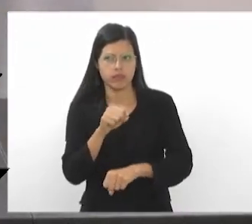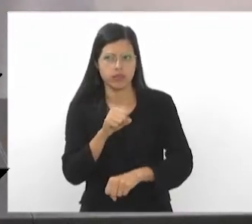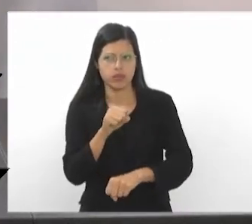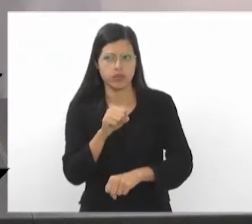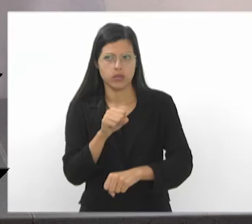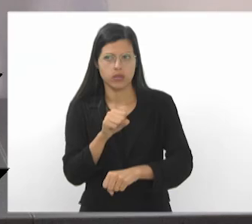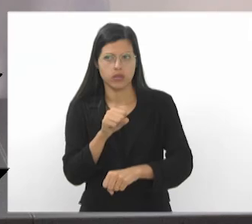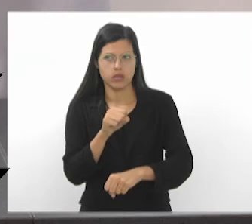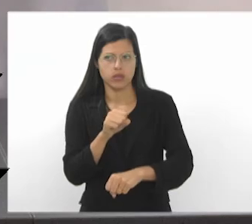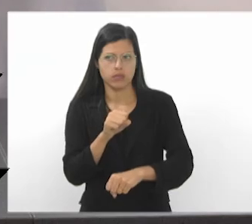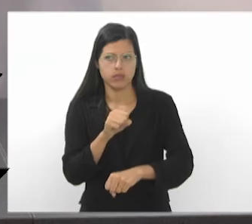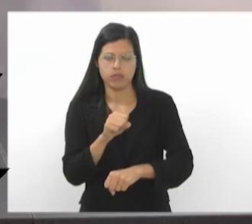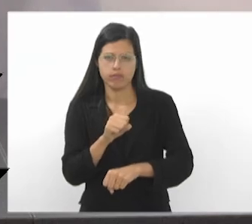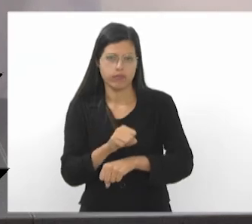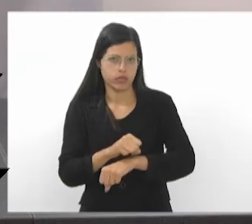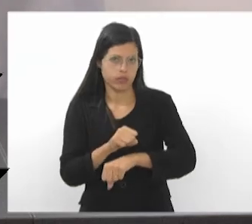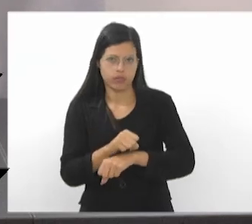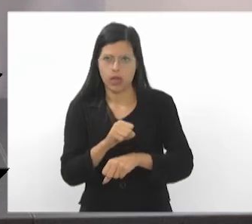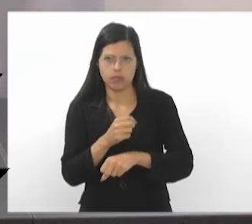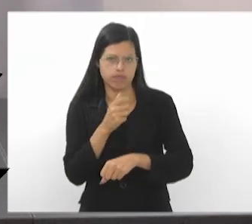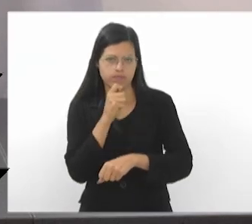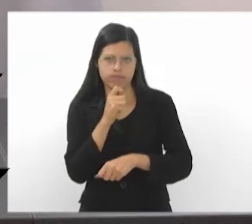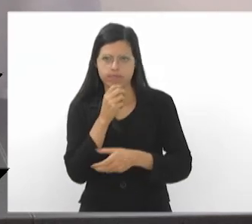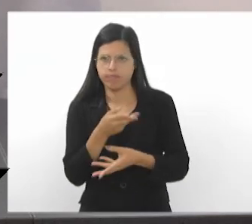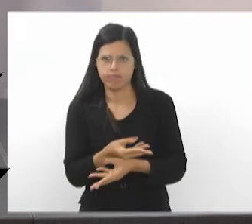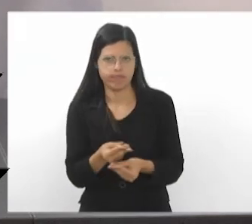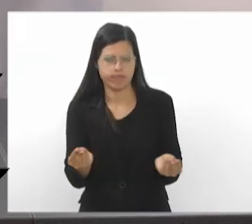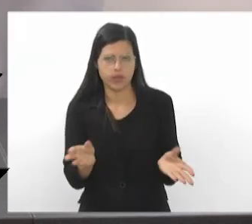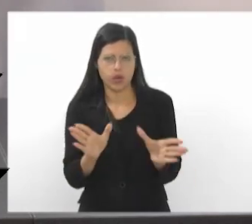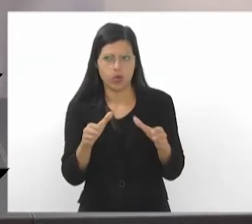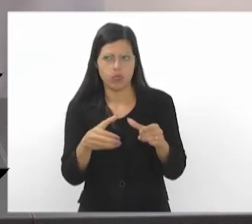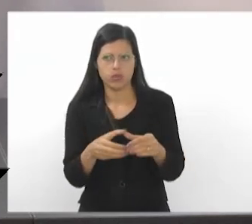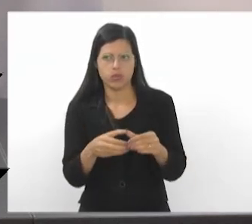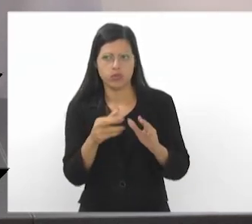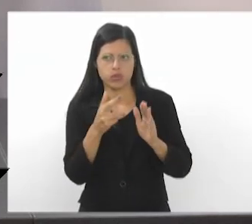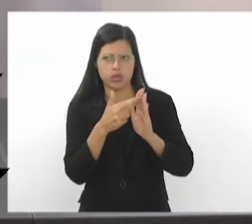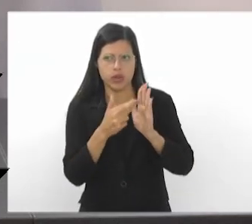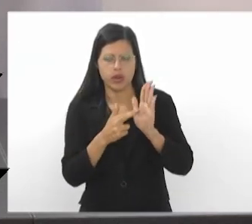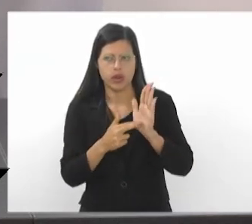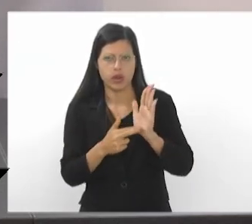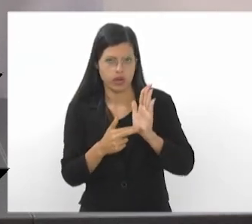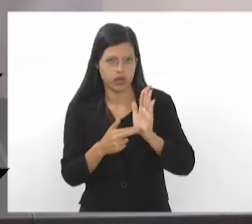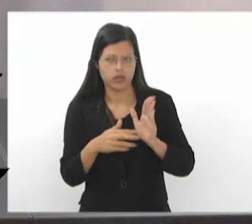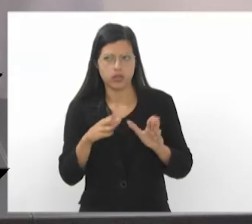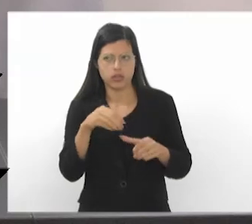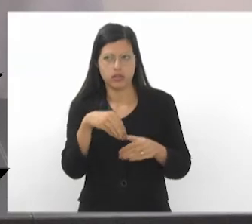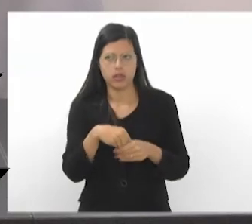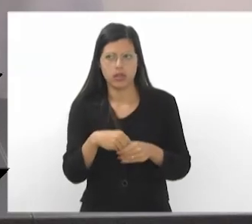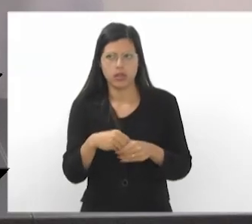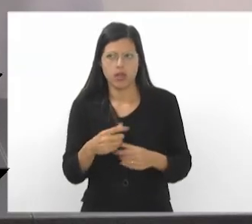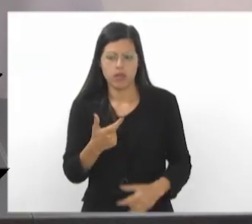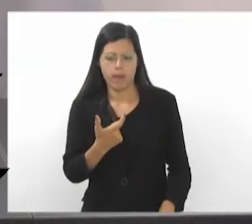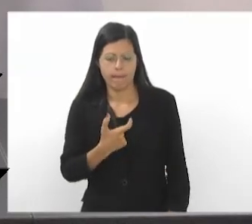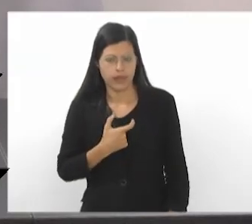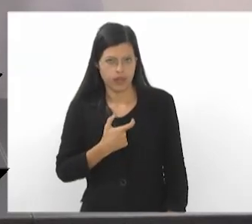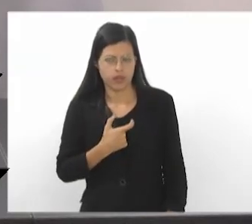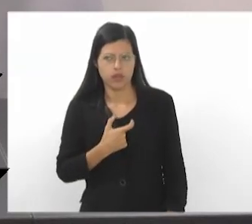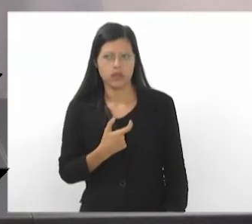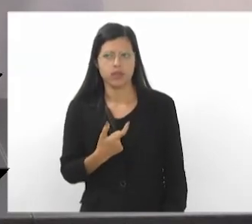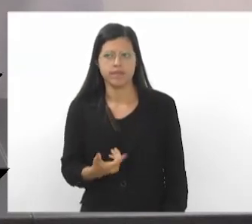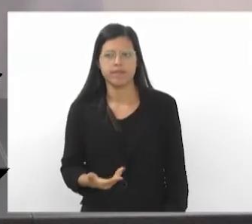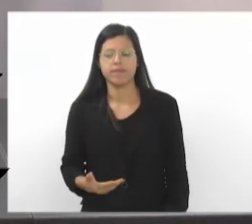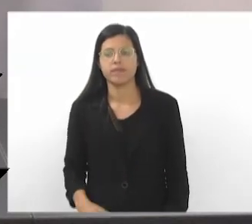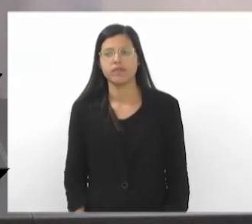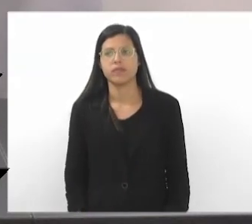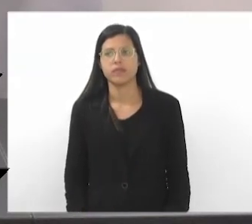que ainda não foram distribuídos na Comissão de Normas Internas, sobretudo os das medalhas mais recentes.